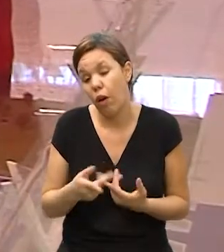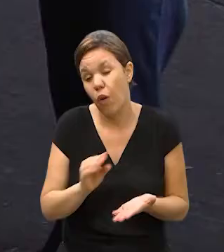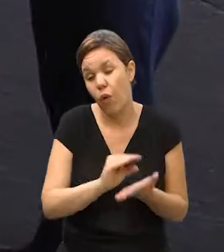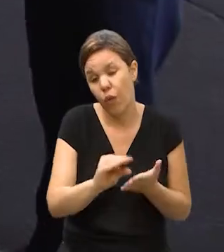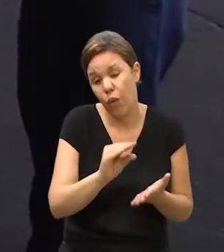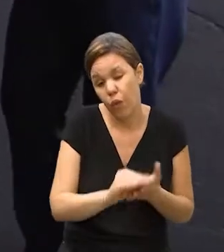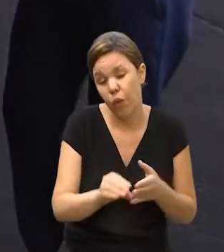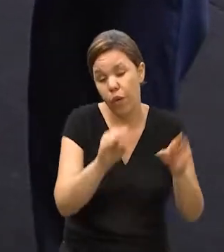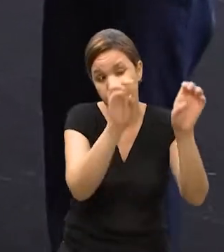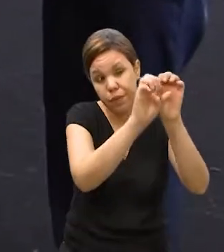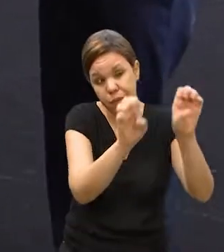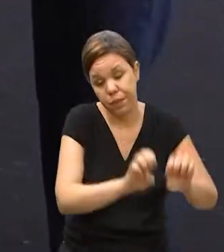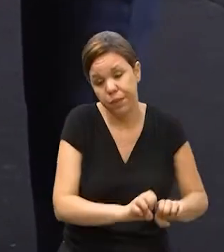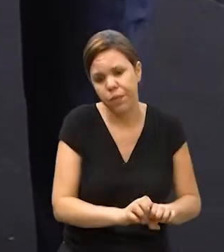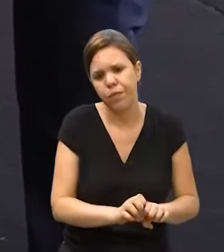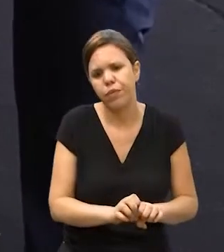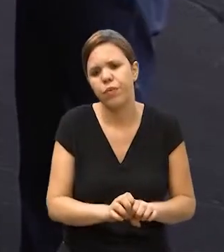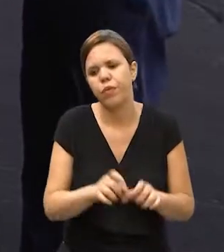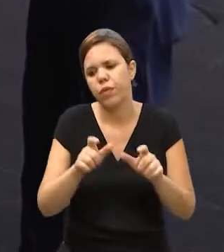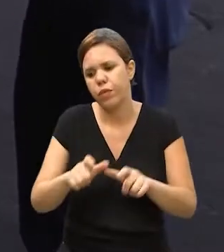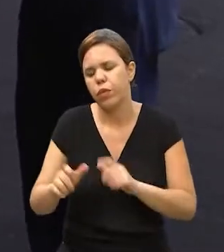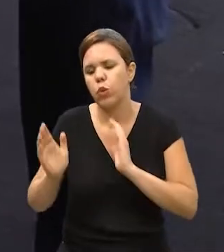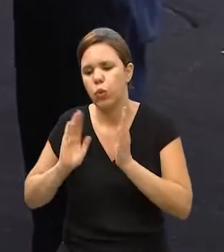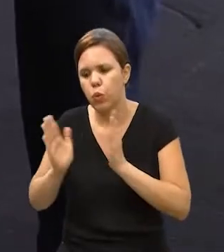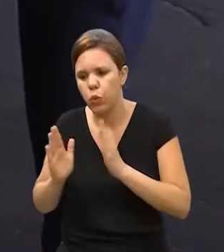investimentos na infraestrutura, no viário,